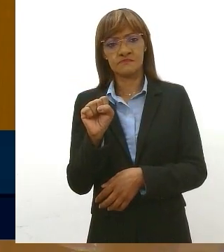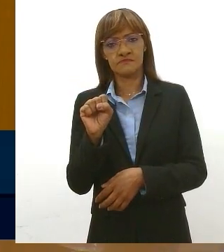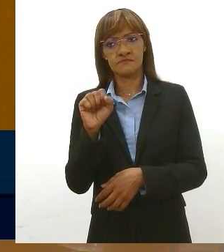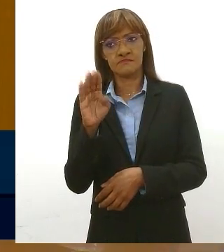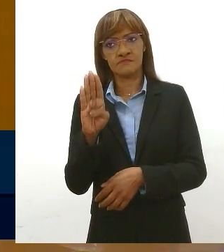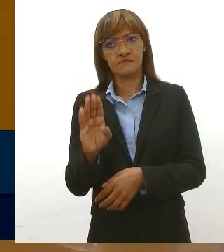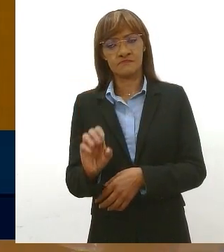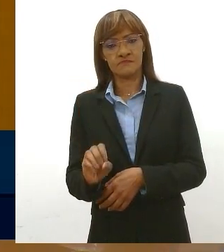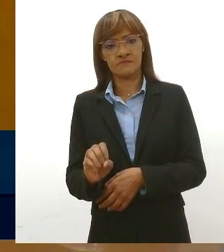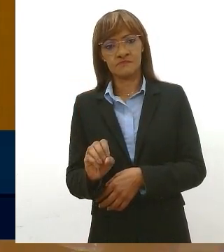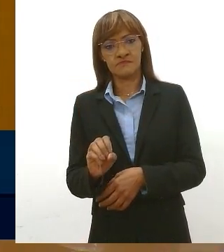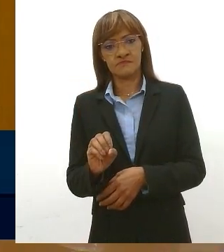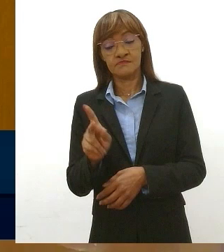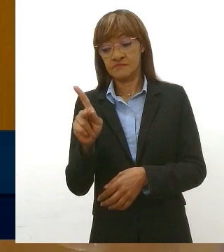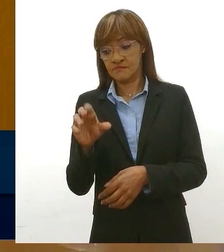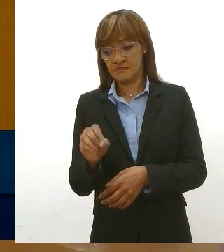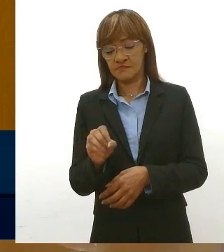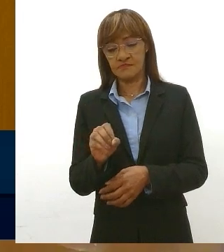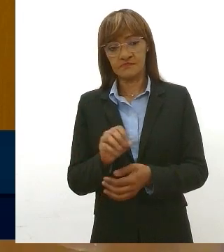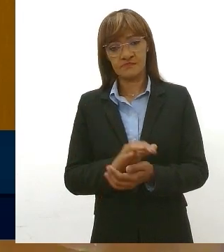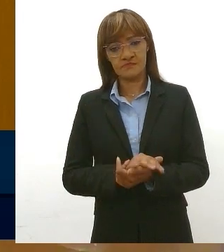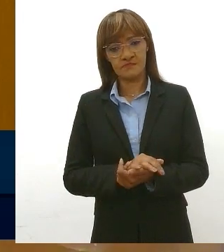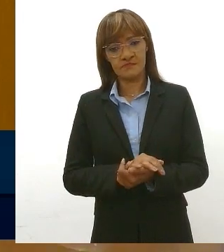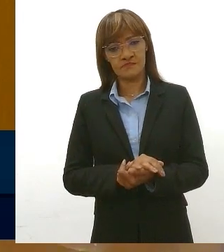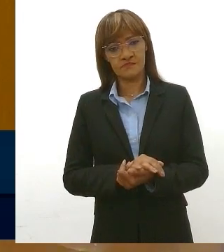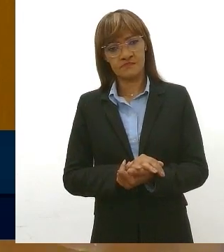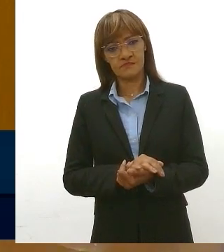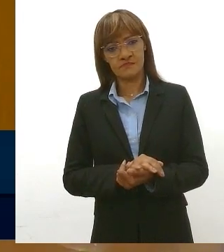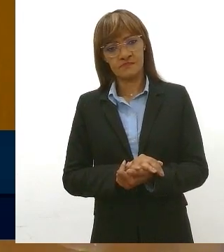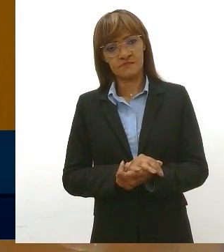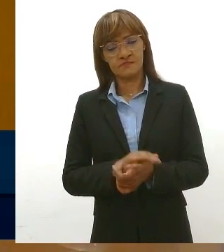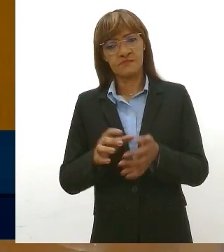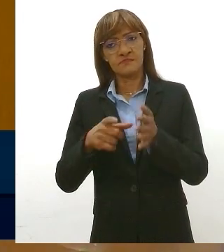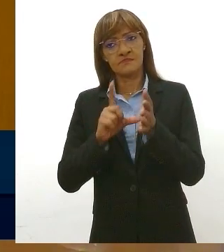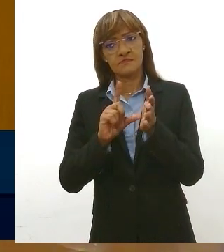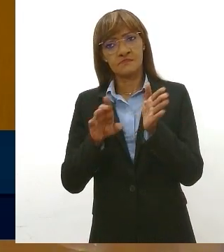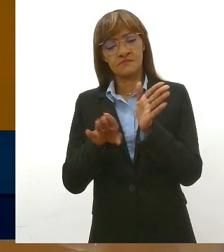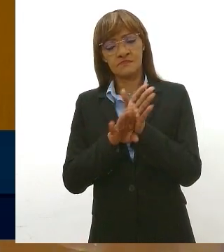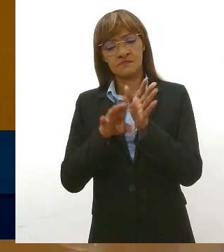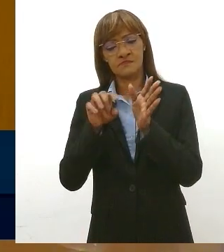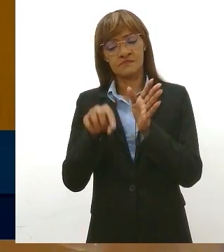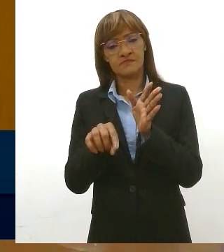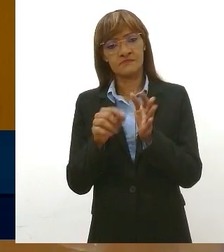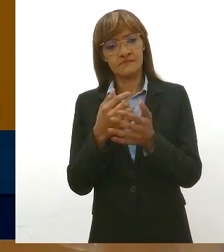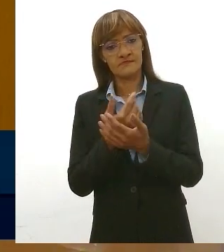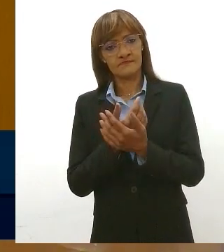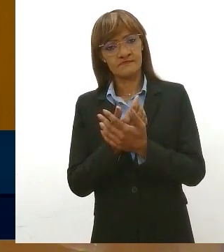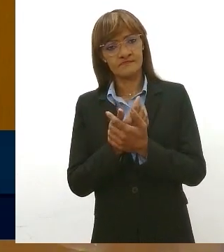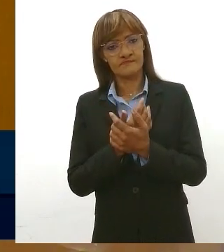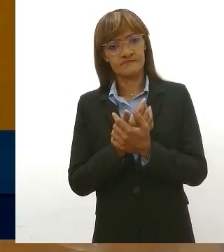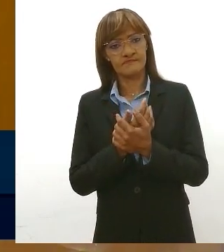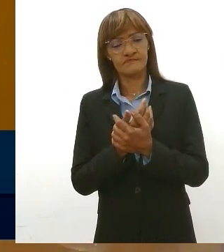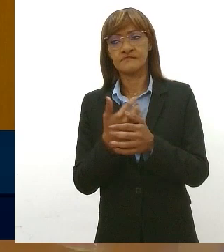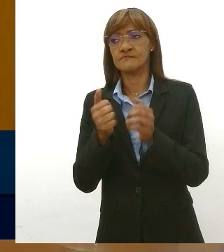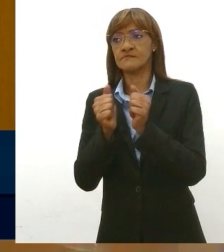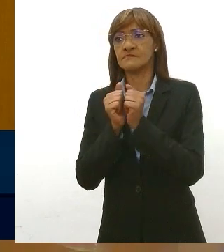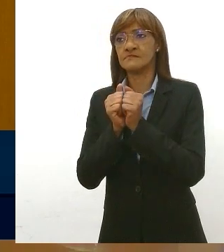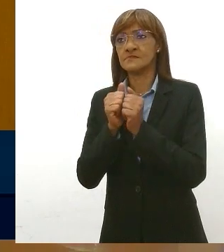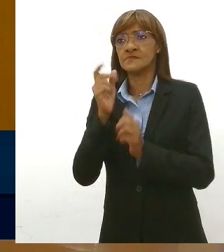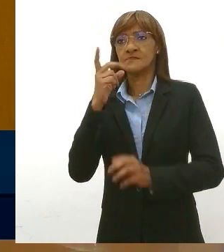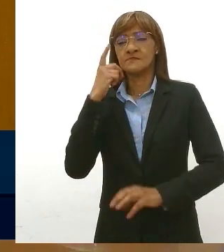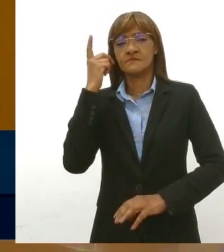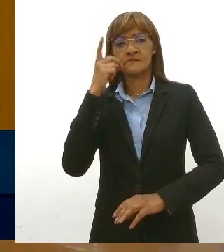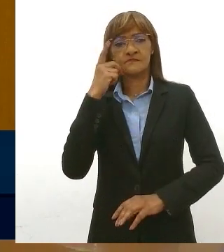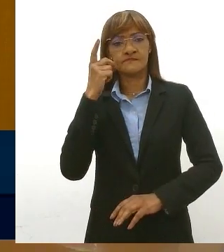manhã de hoje, antes de virmos para a sessão legislativa, estávamos juntamente com a deputada Carminha, o deputado Paulo